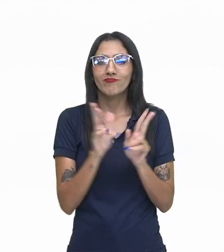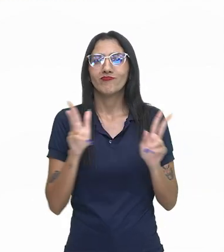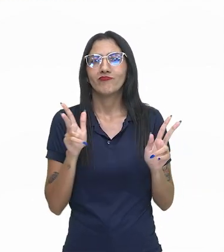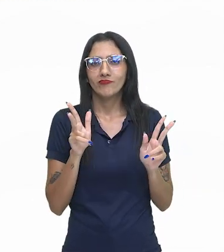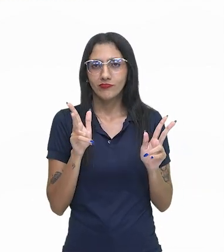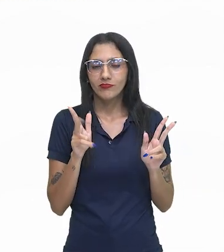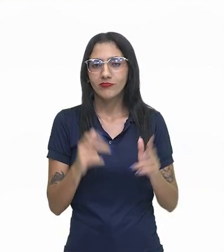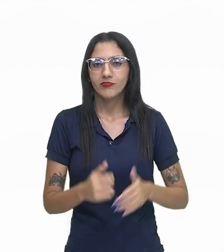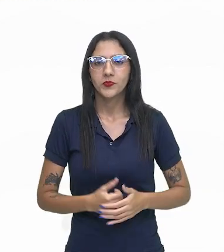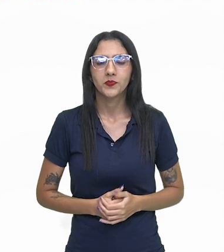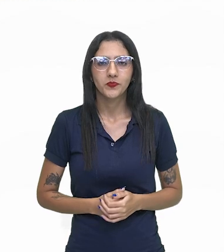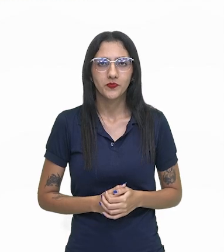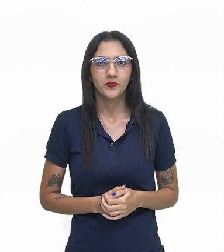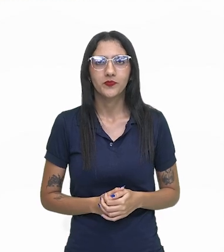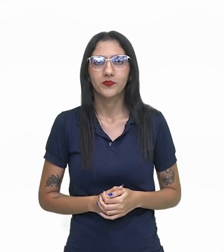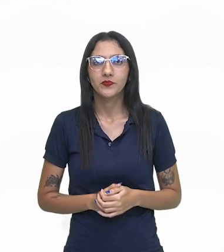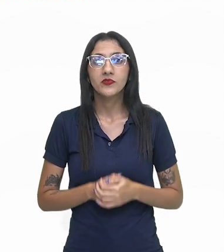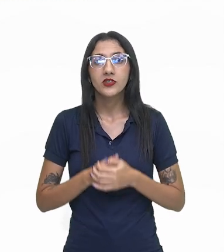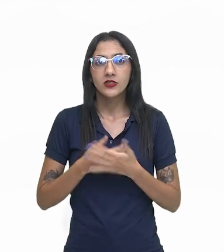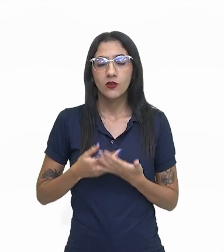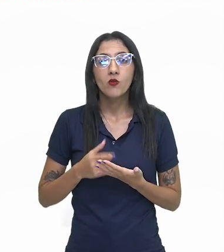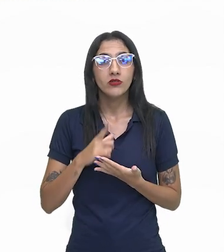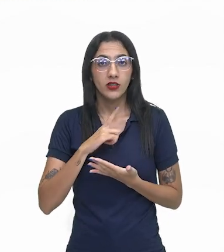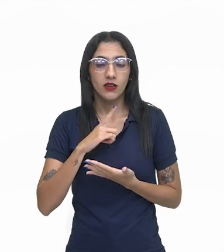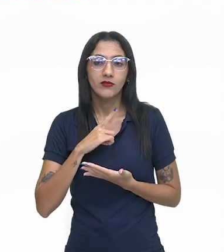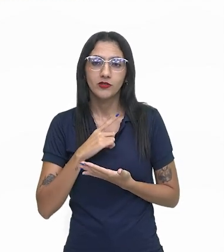diferentes. Então, houve